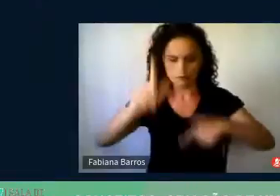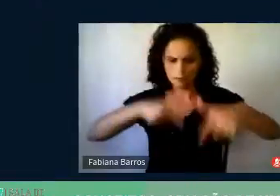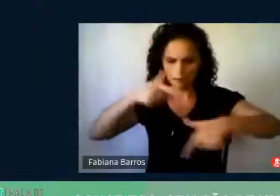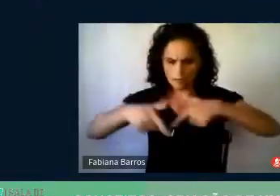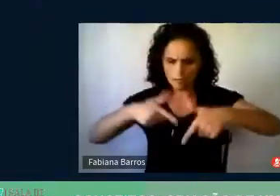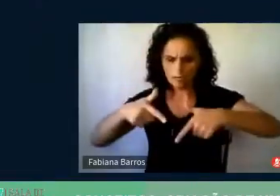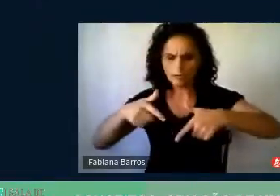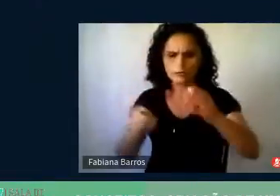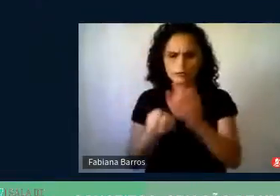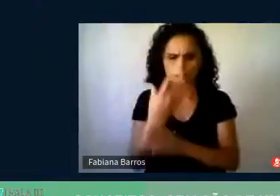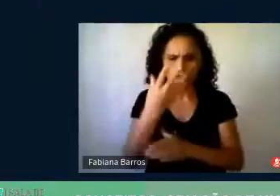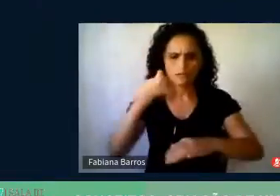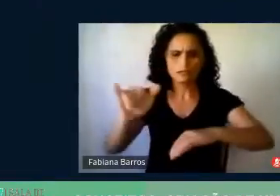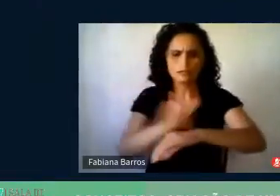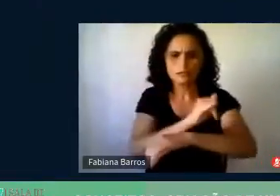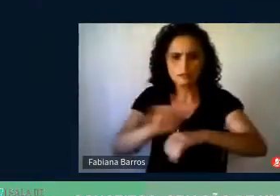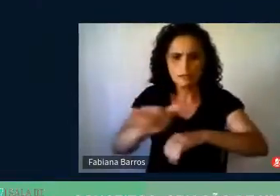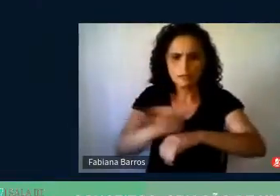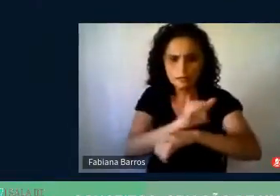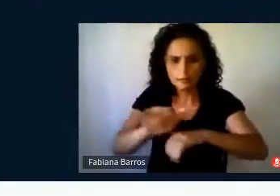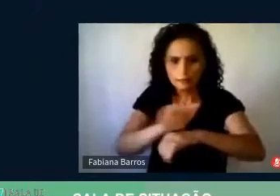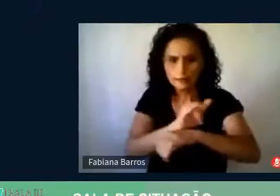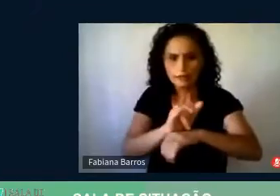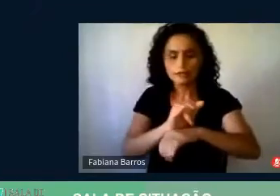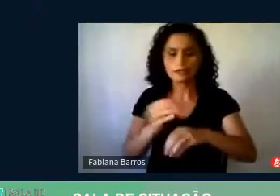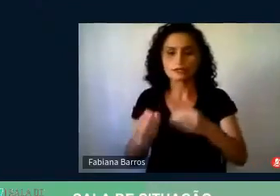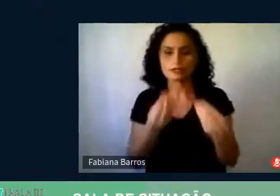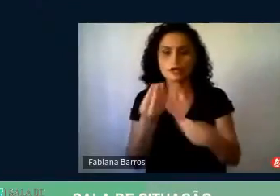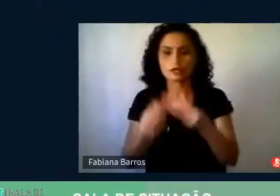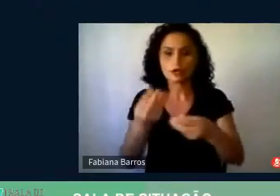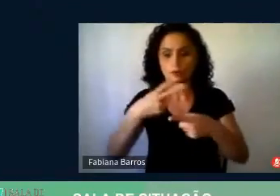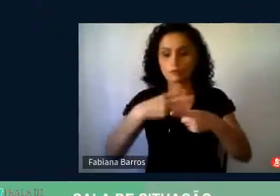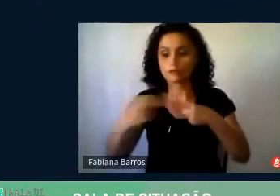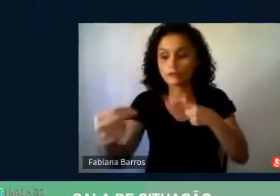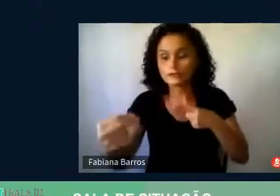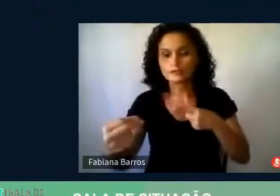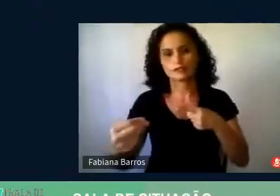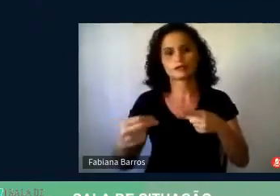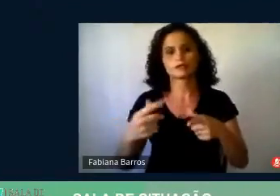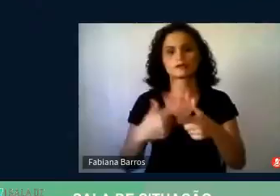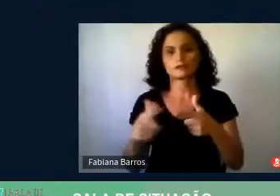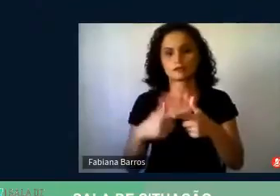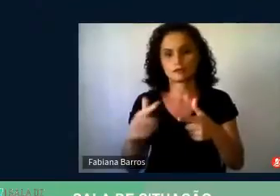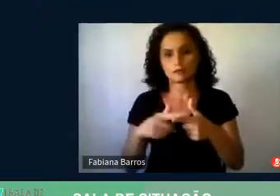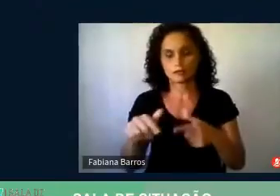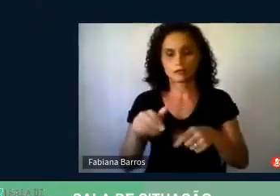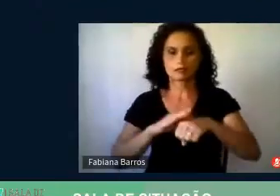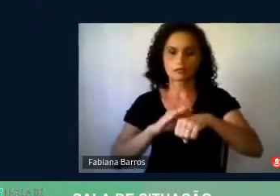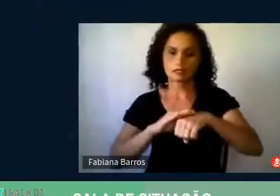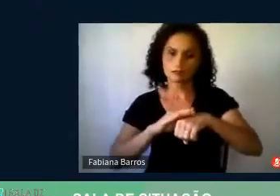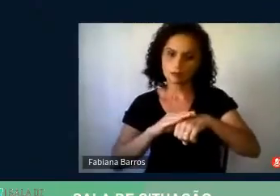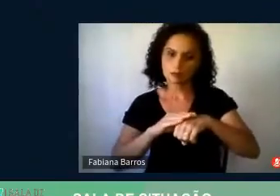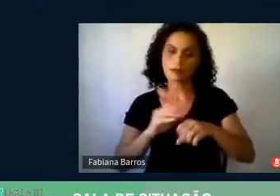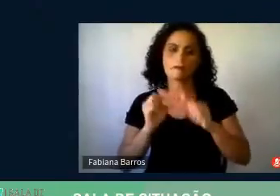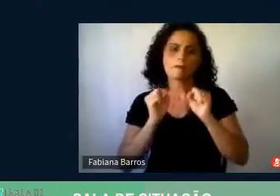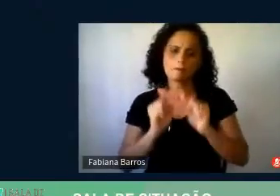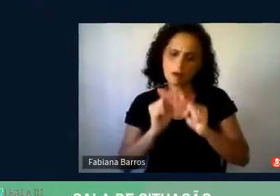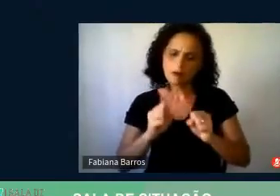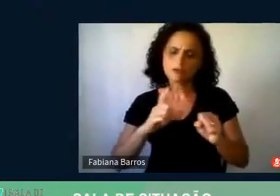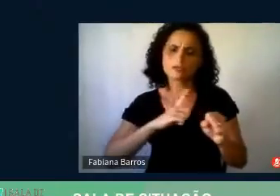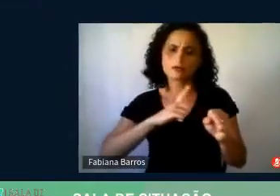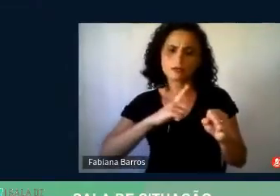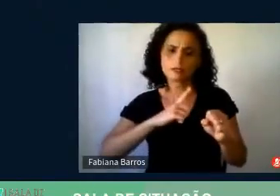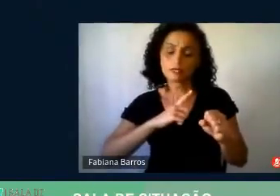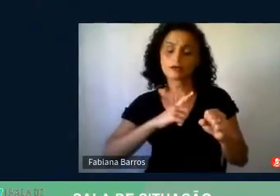ajudar, mas a coordenação desse recurso humano para essa resposta é o mais importante. Então, ele pode ser um ambiente físico ou virtual, mas ele tem um